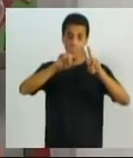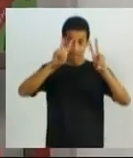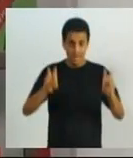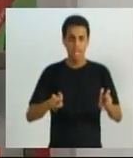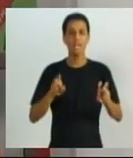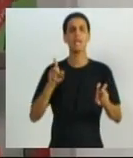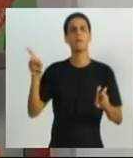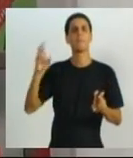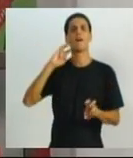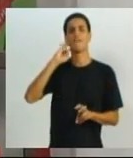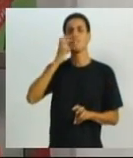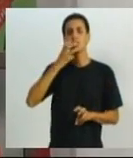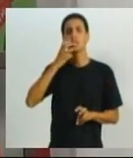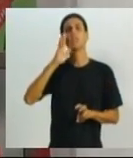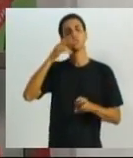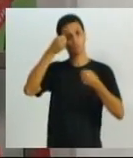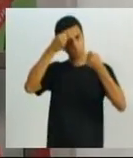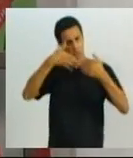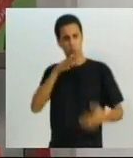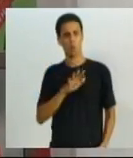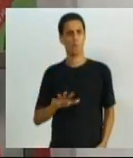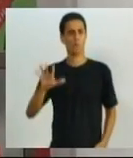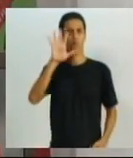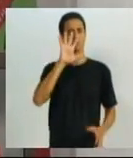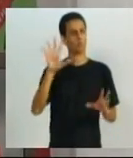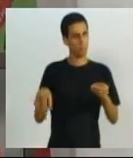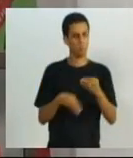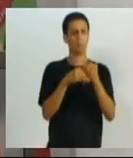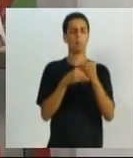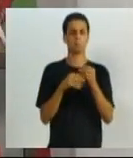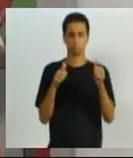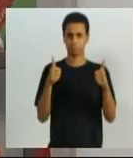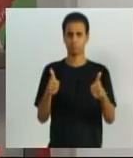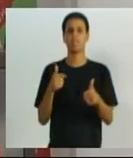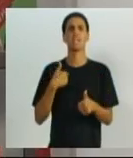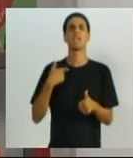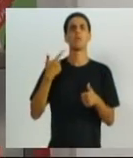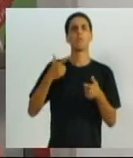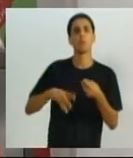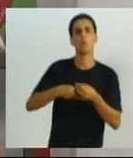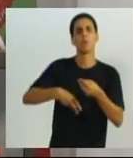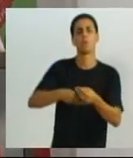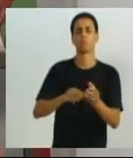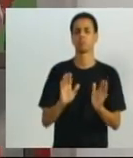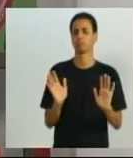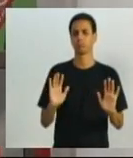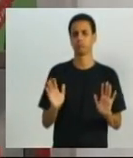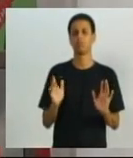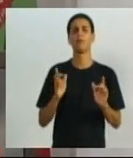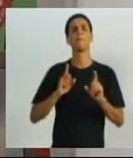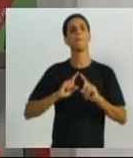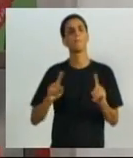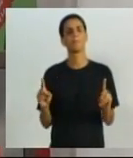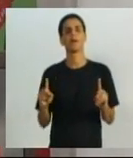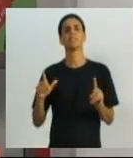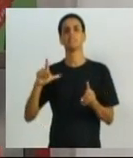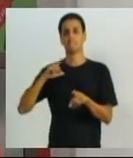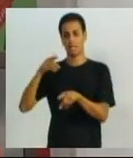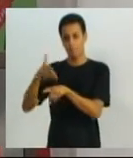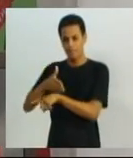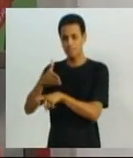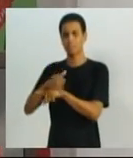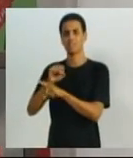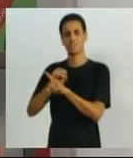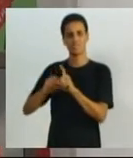abordagem completa aqui, não farei muito mais complementações, mas, além da participação da